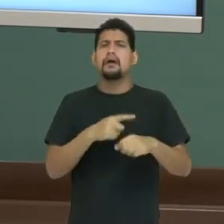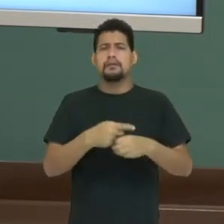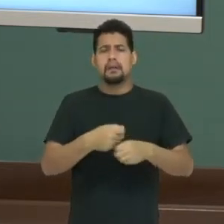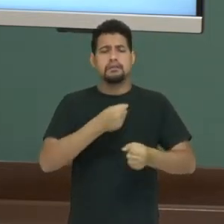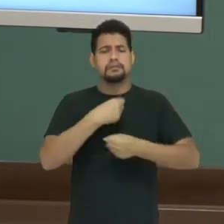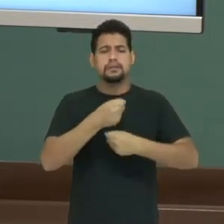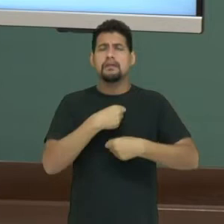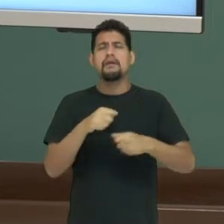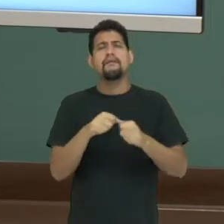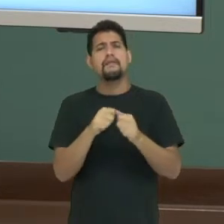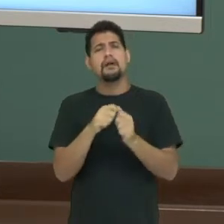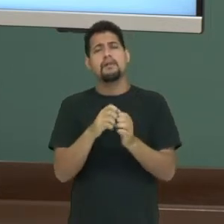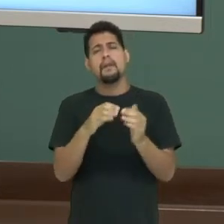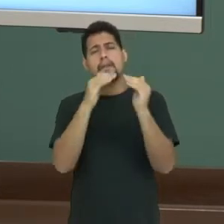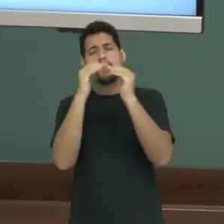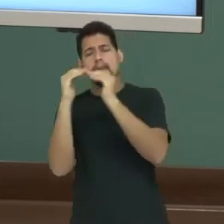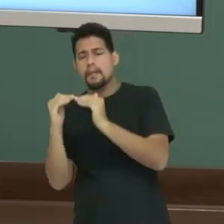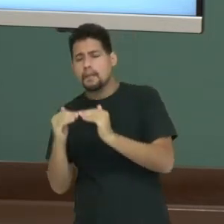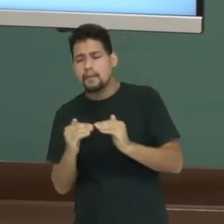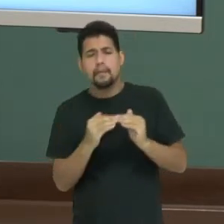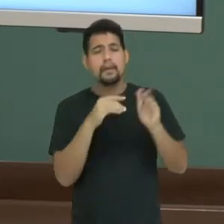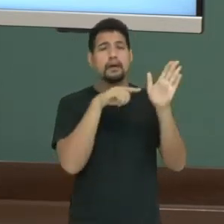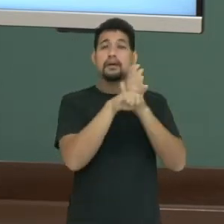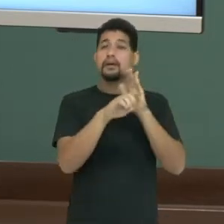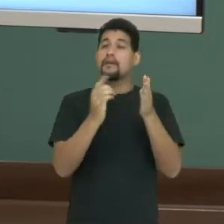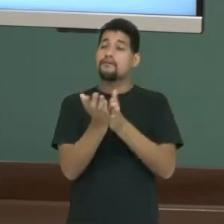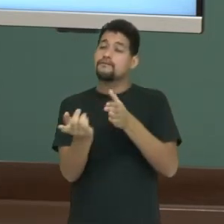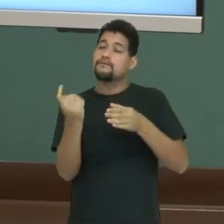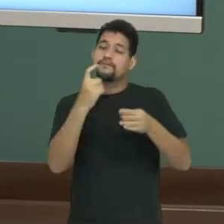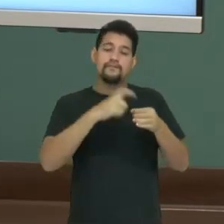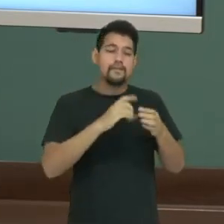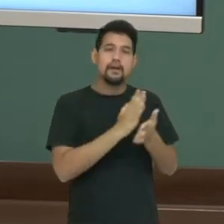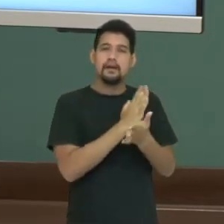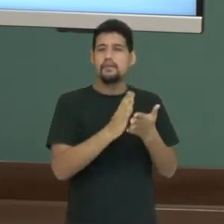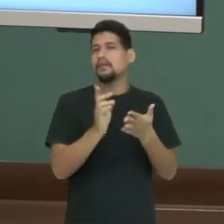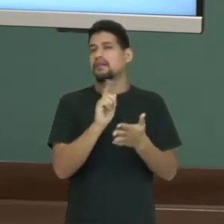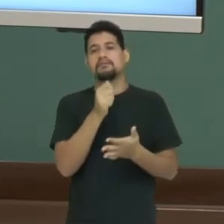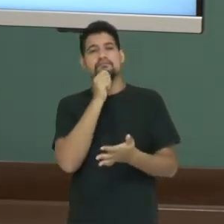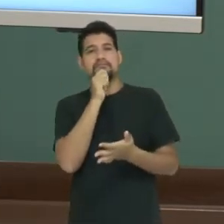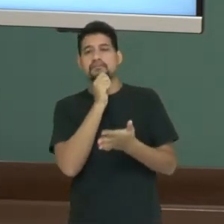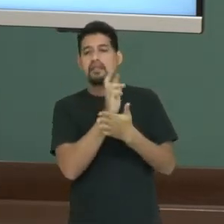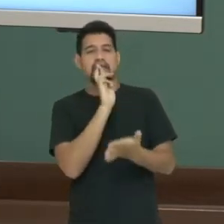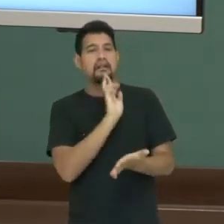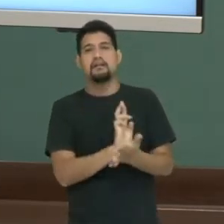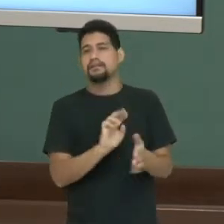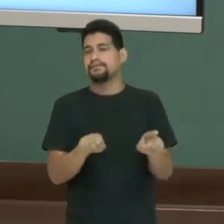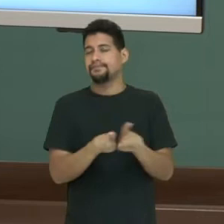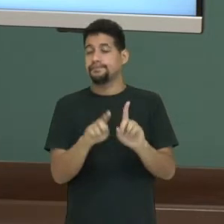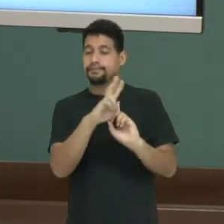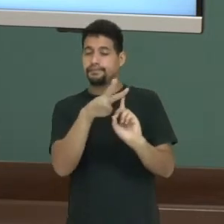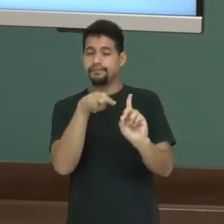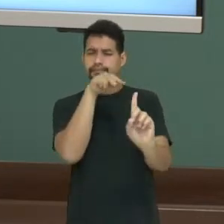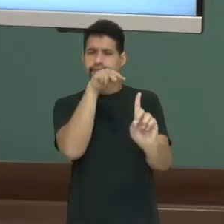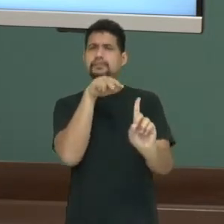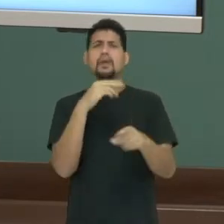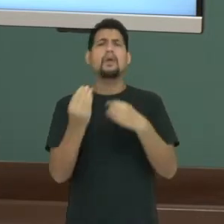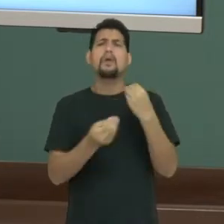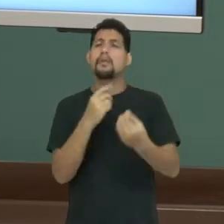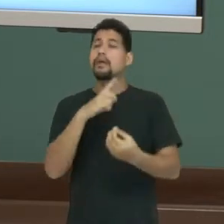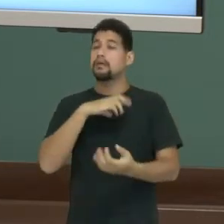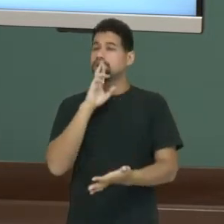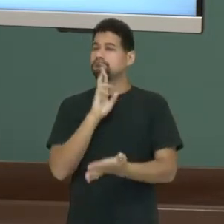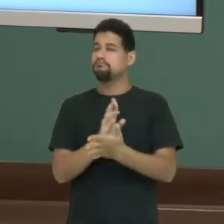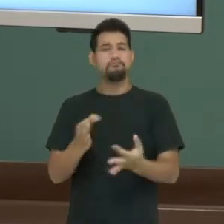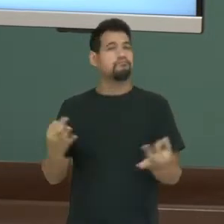vai tecendo essas perguntas e até retomando algumas que não são tão bem respondidas na visão dele, até ele ter uma